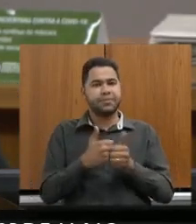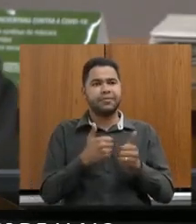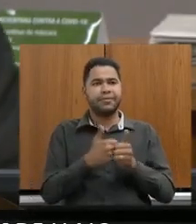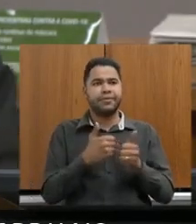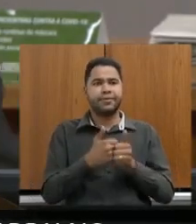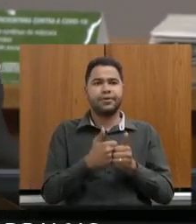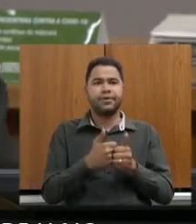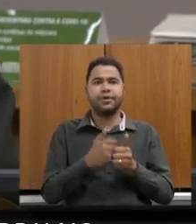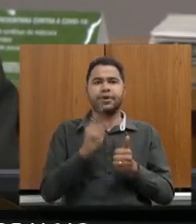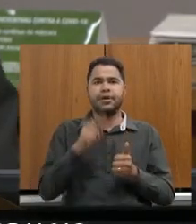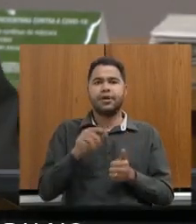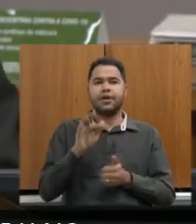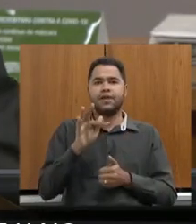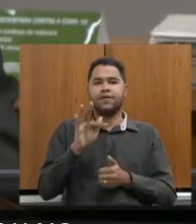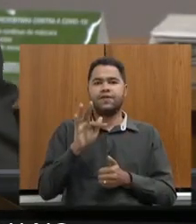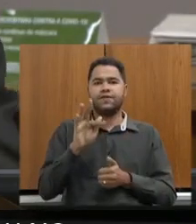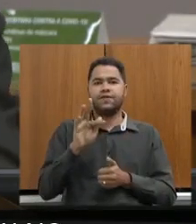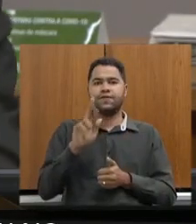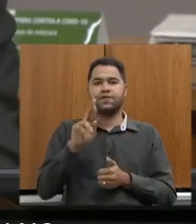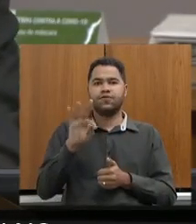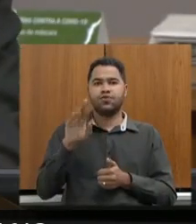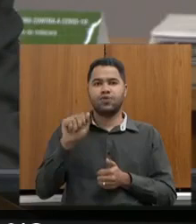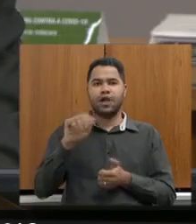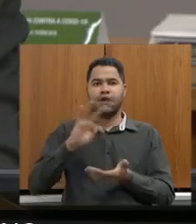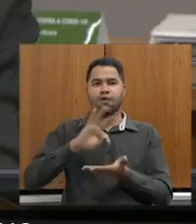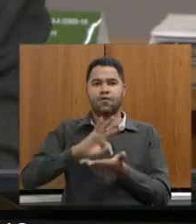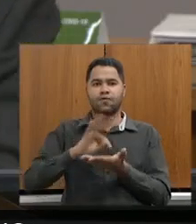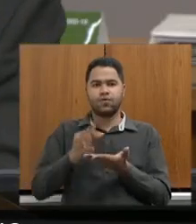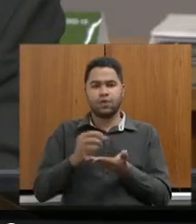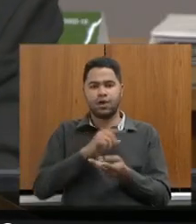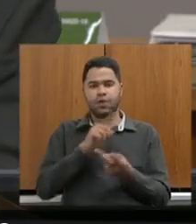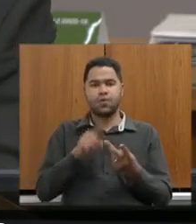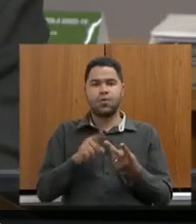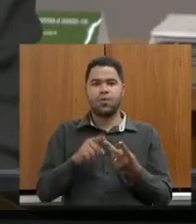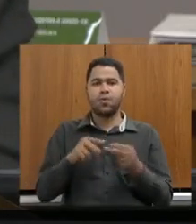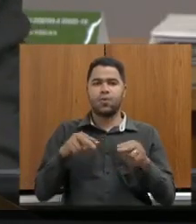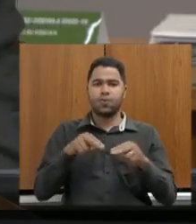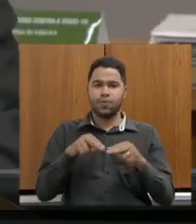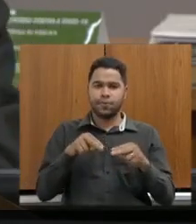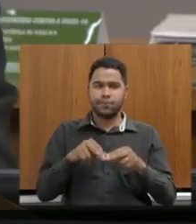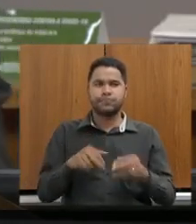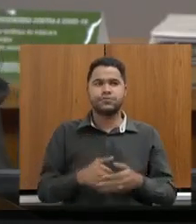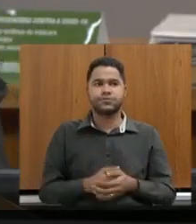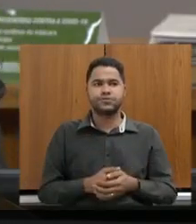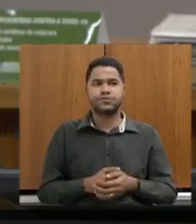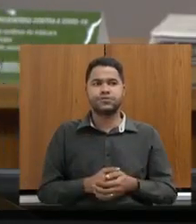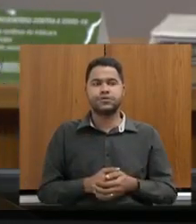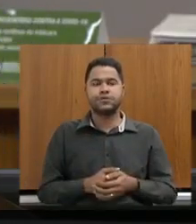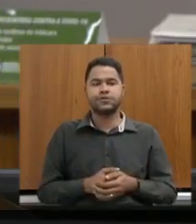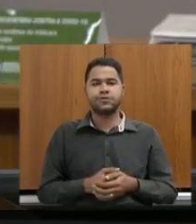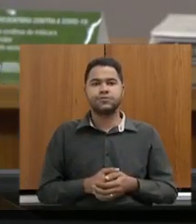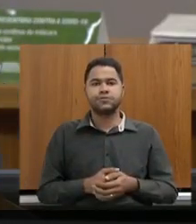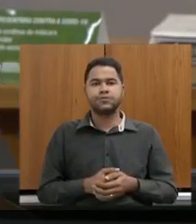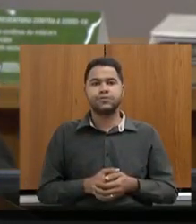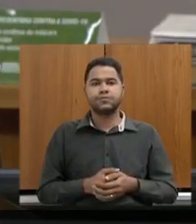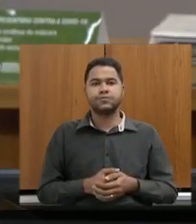livro tal Uberaba tão Agradeço pelas suas colocações e